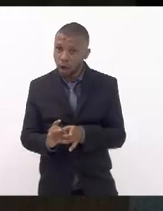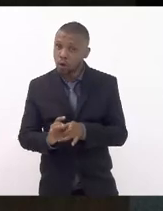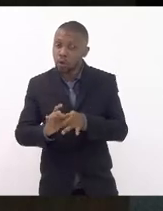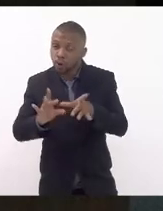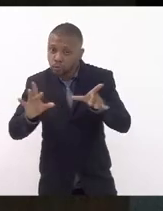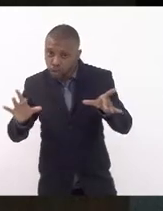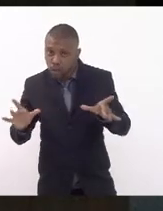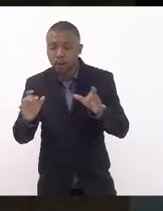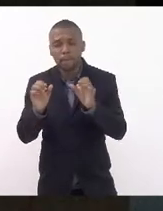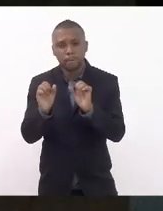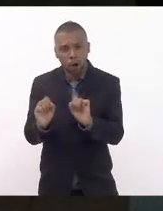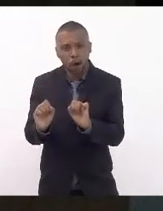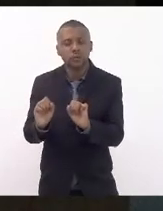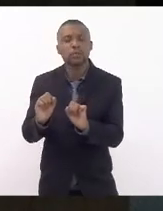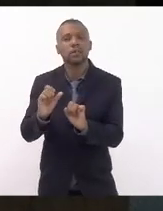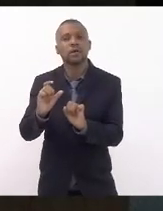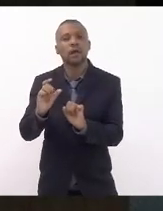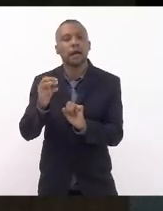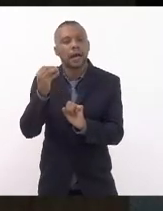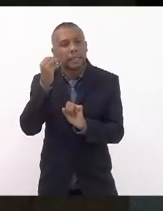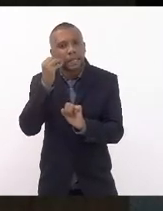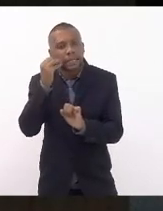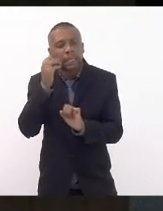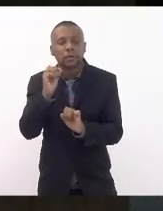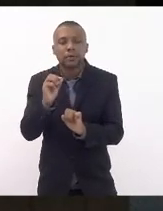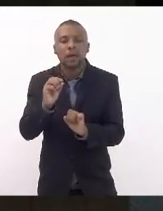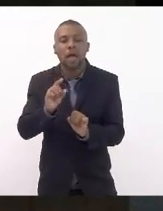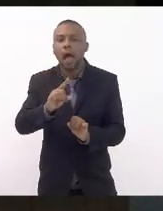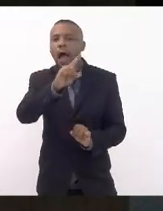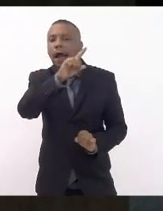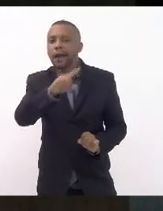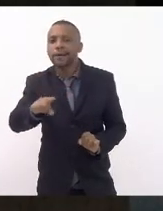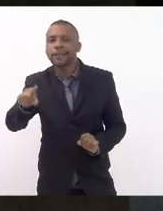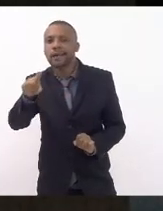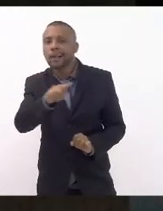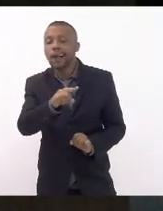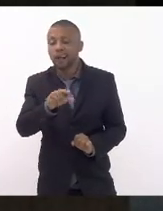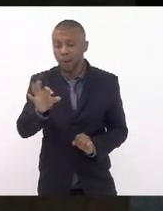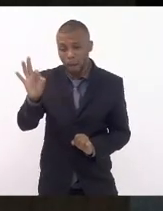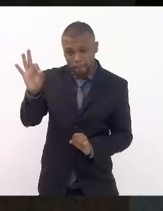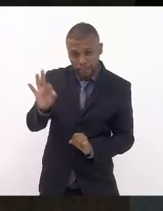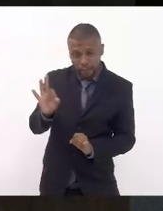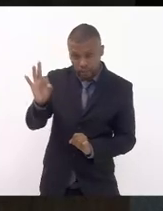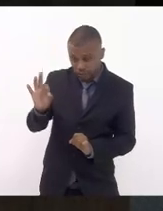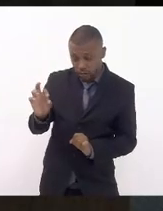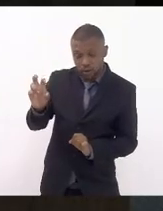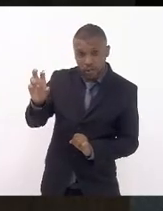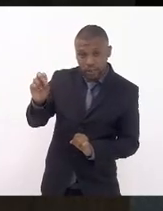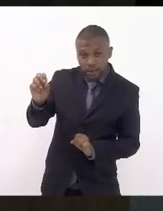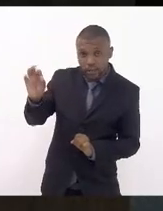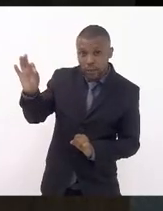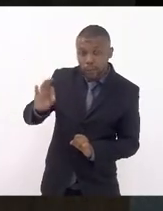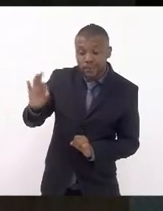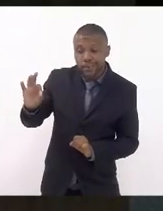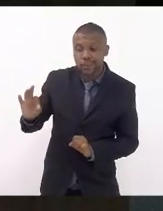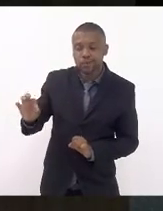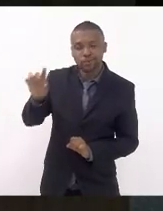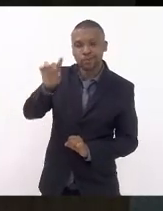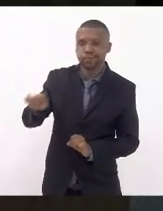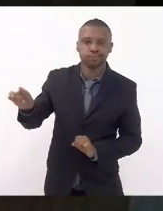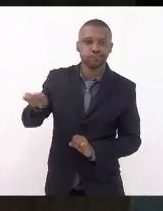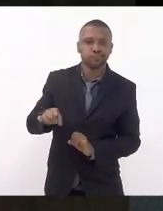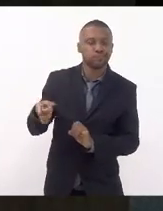autorizado a renunciar o percentual de 50% sobre o